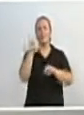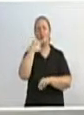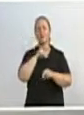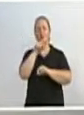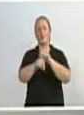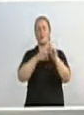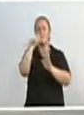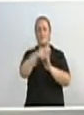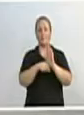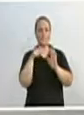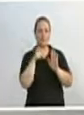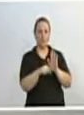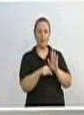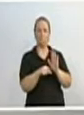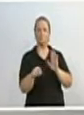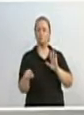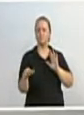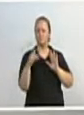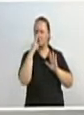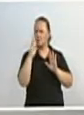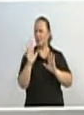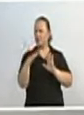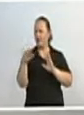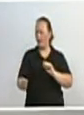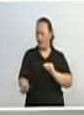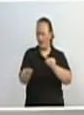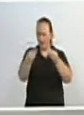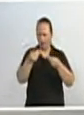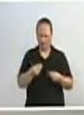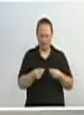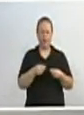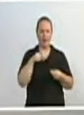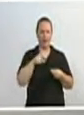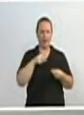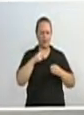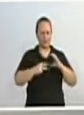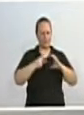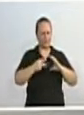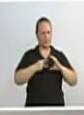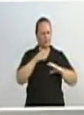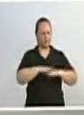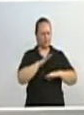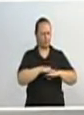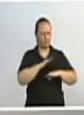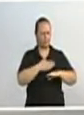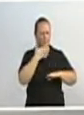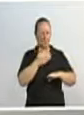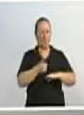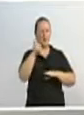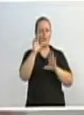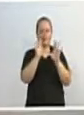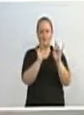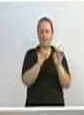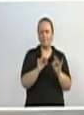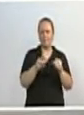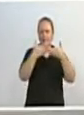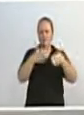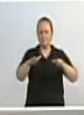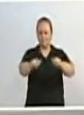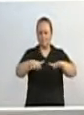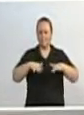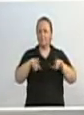projeto já veio pré-lapidado possa ser melhor qualificado para atingir o seu objetivo de atender a